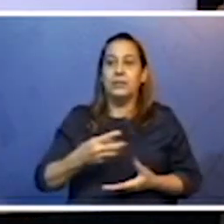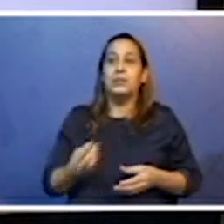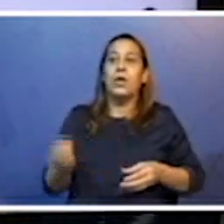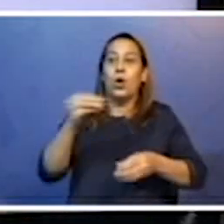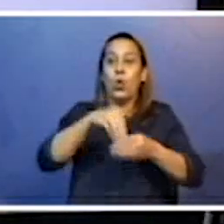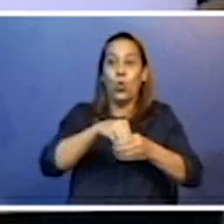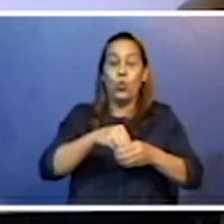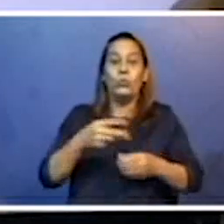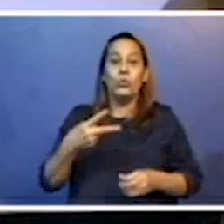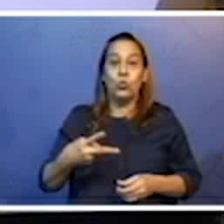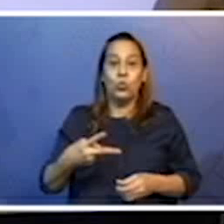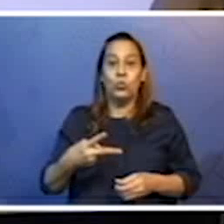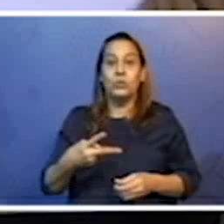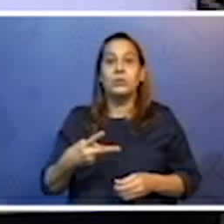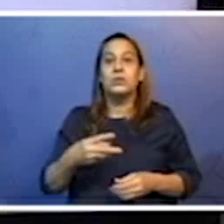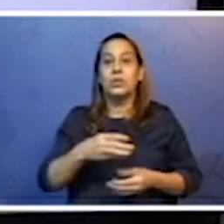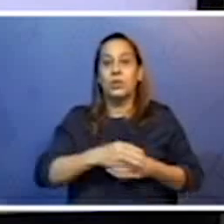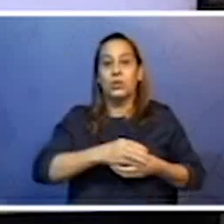no recipiente 2.